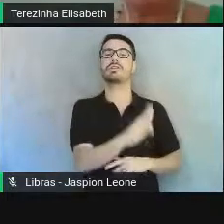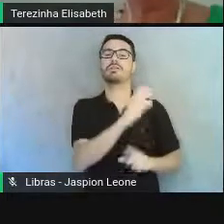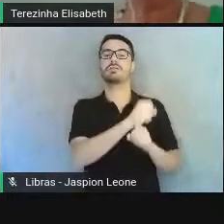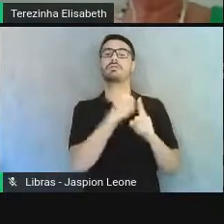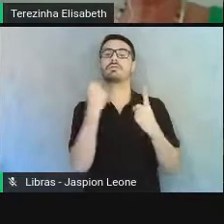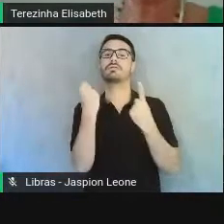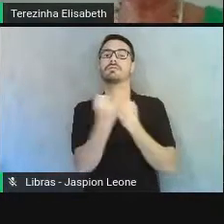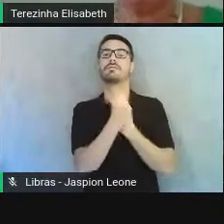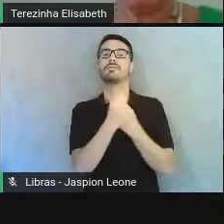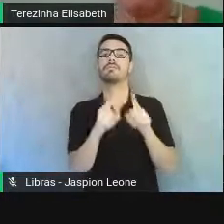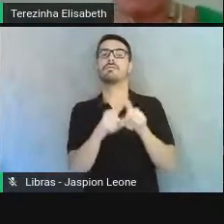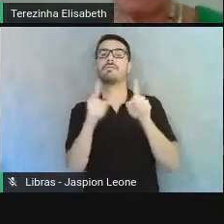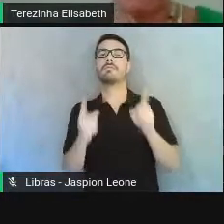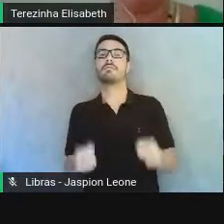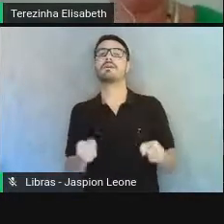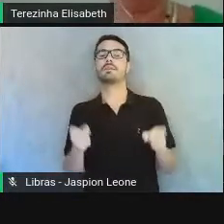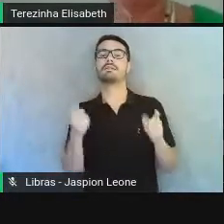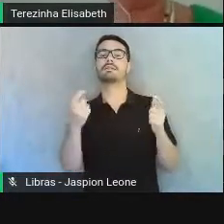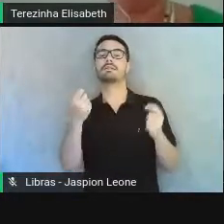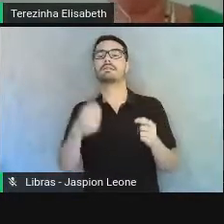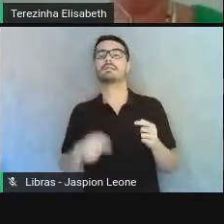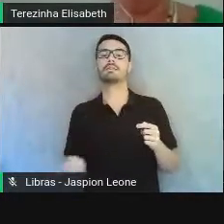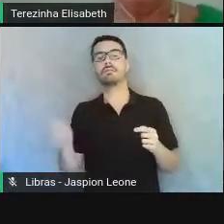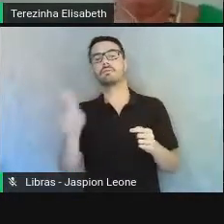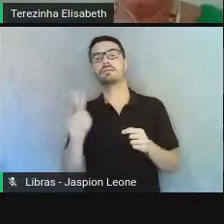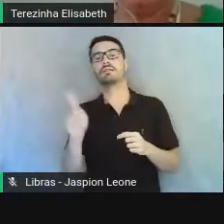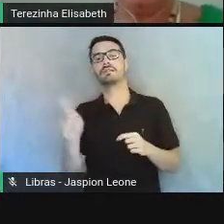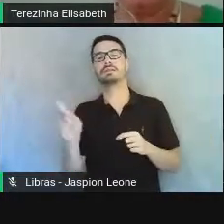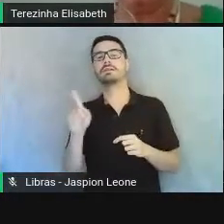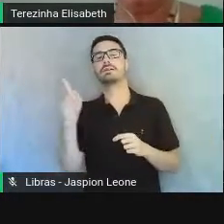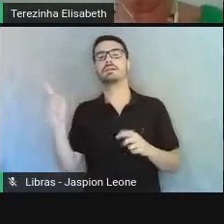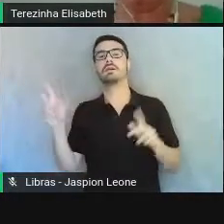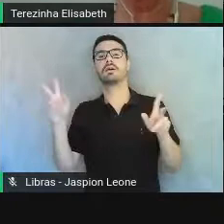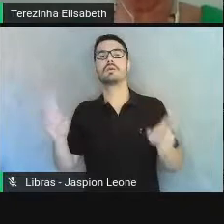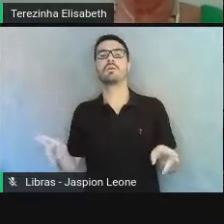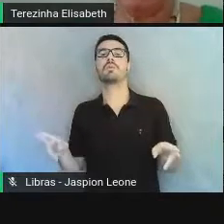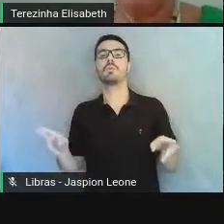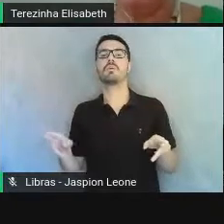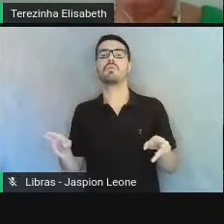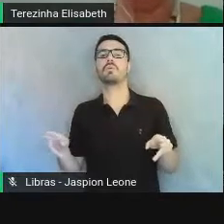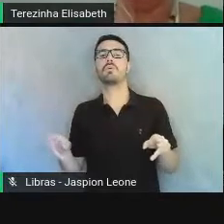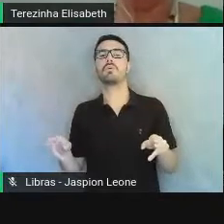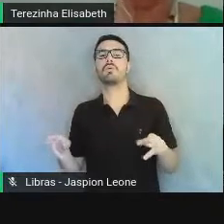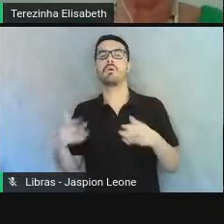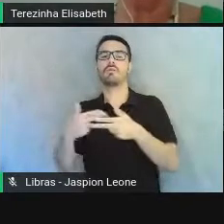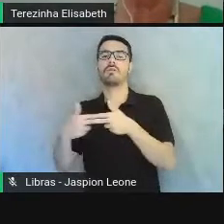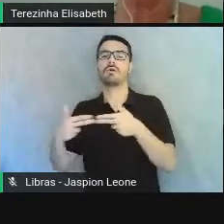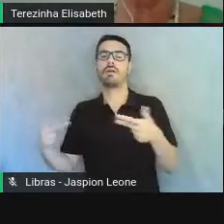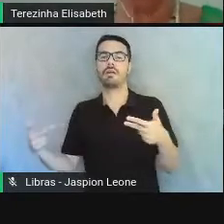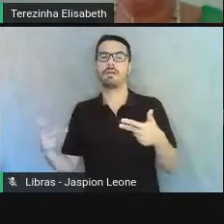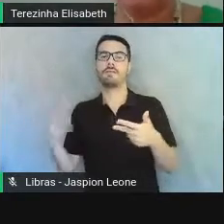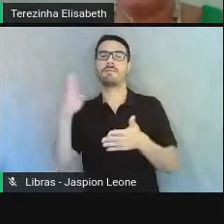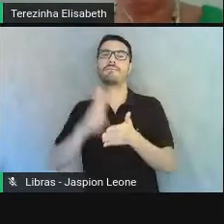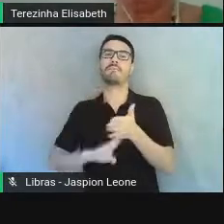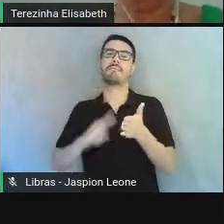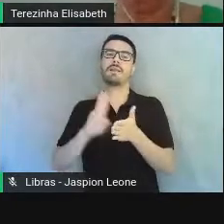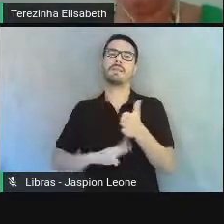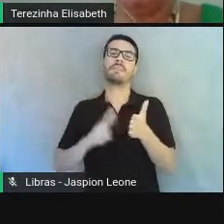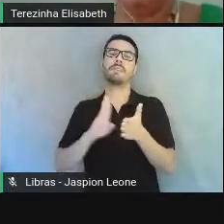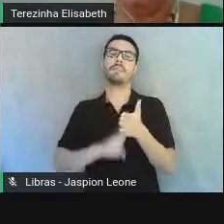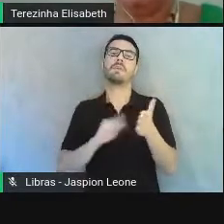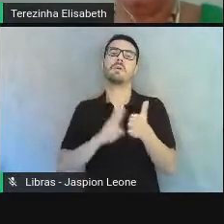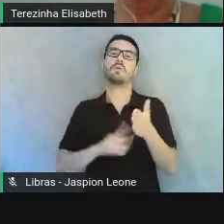não prescindem de cientificidade, não prescindem da caixa de ferramentas que as metodologias